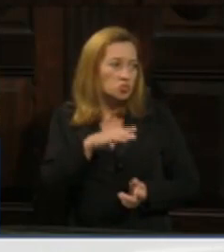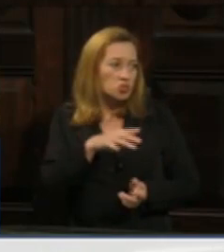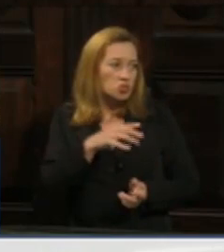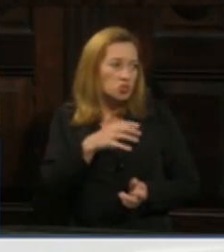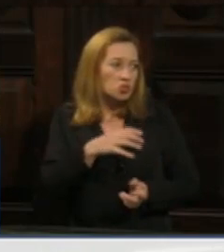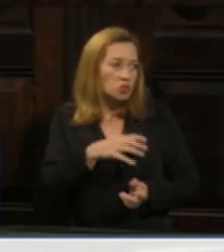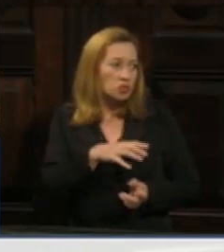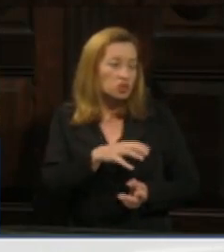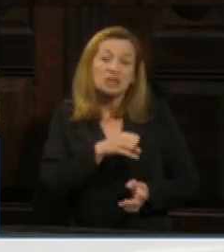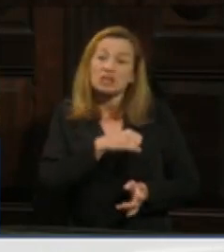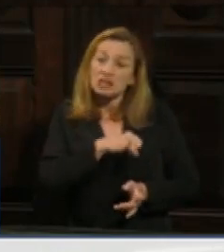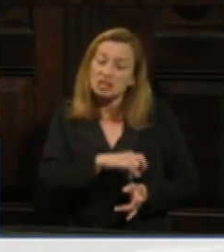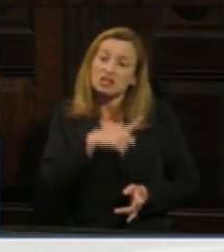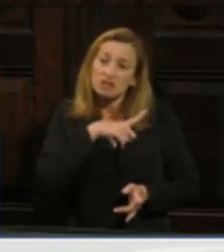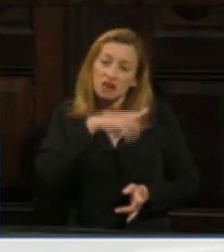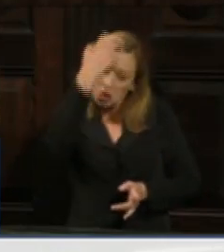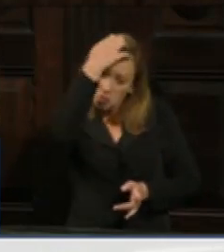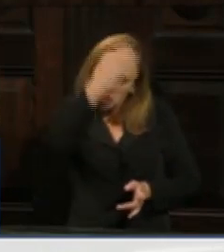única direção,